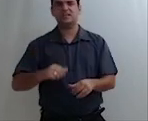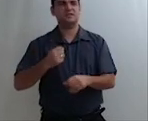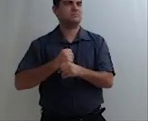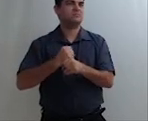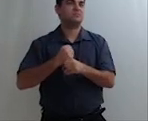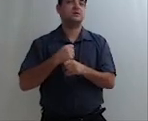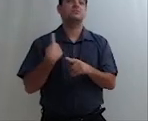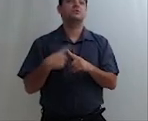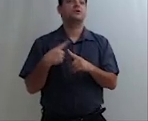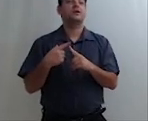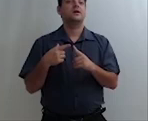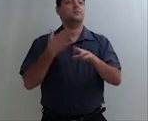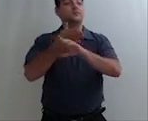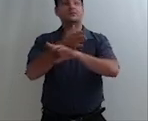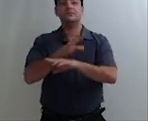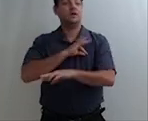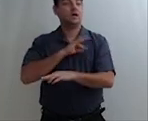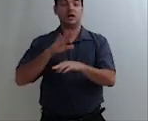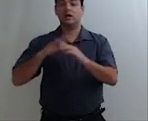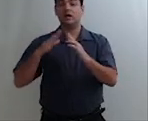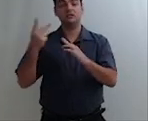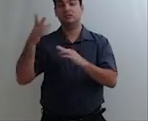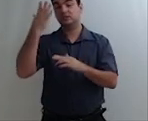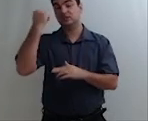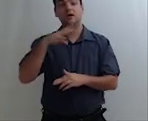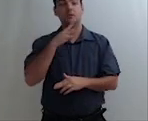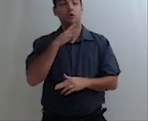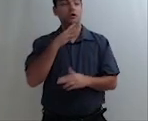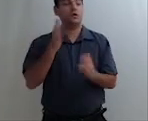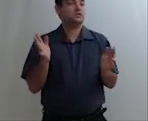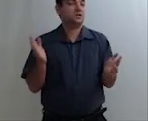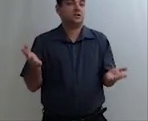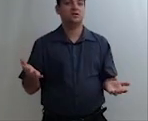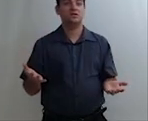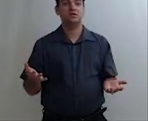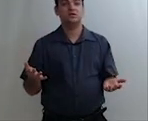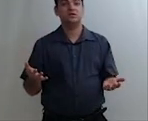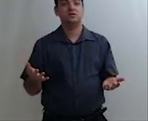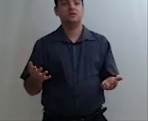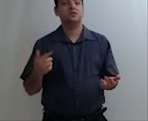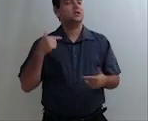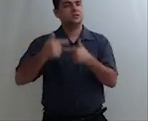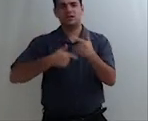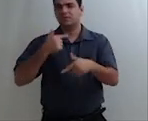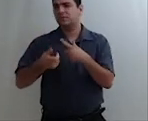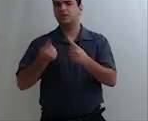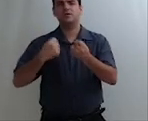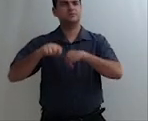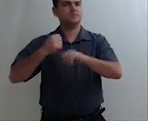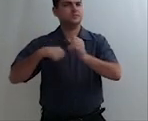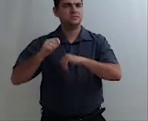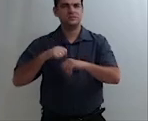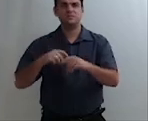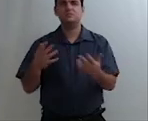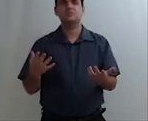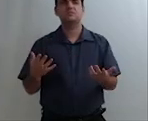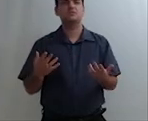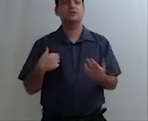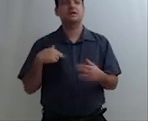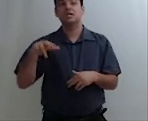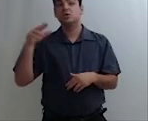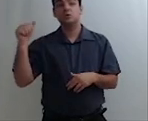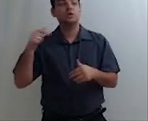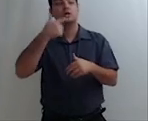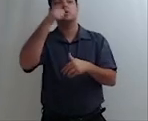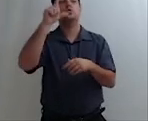busca apreensão ocorreu em sua residência é graduada em administração nunca cometeu nenhum